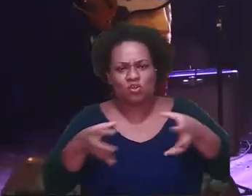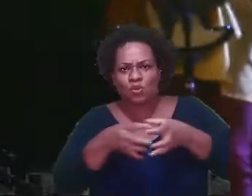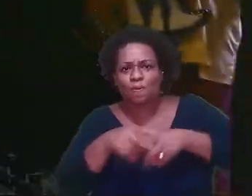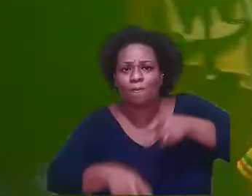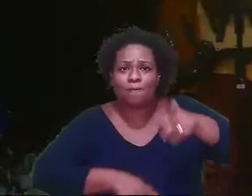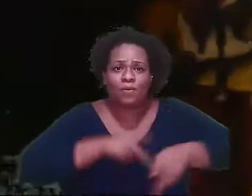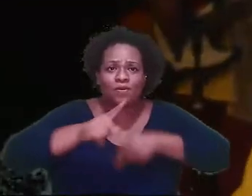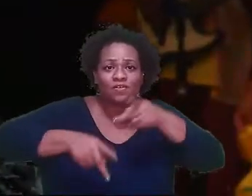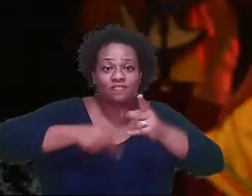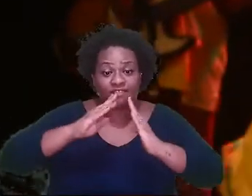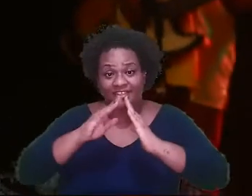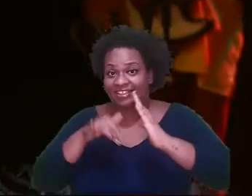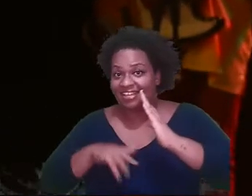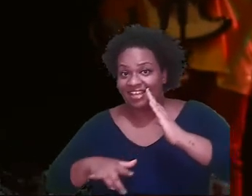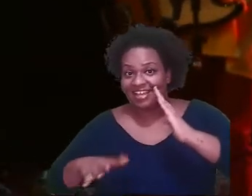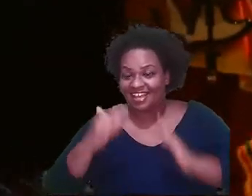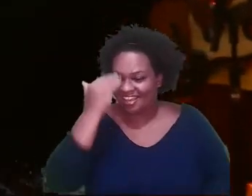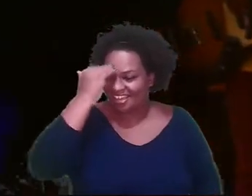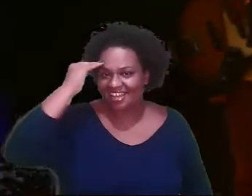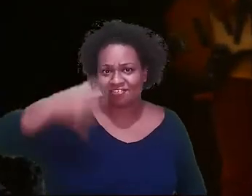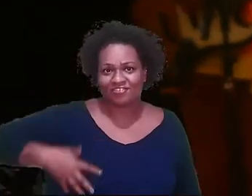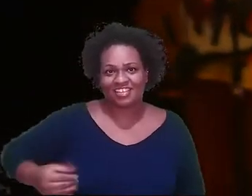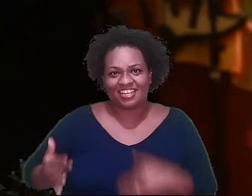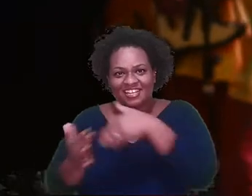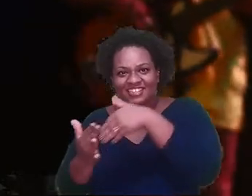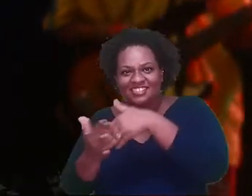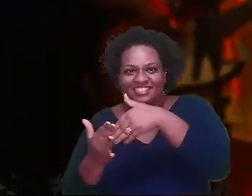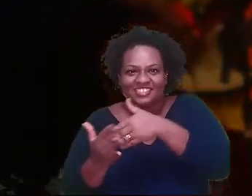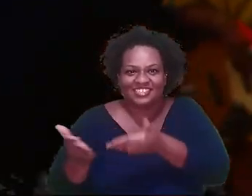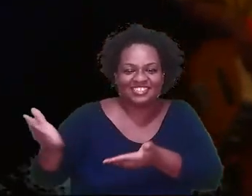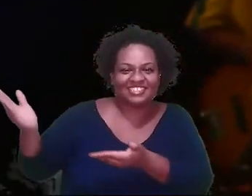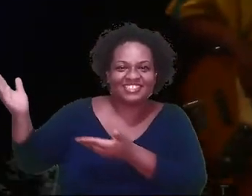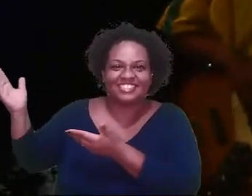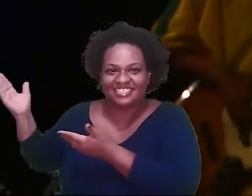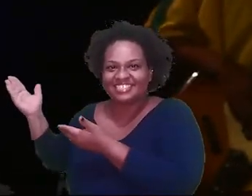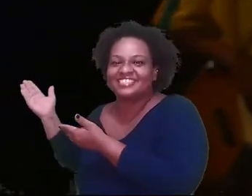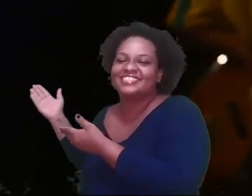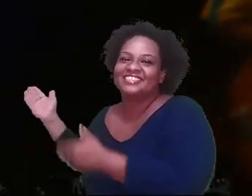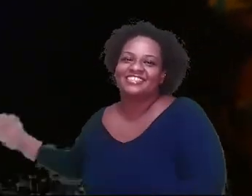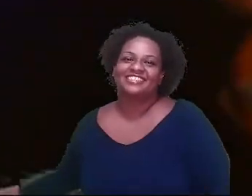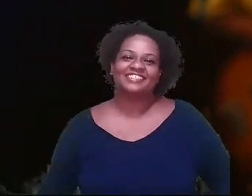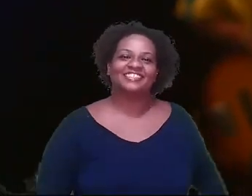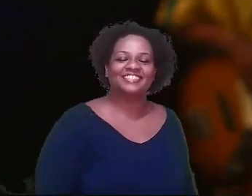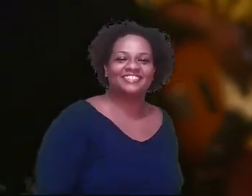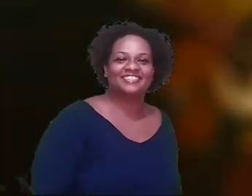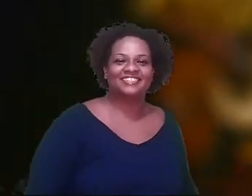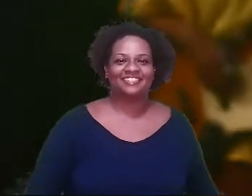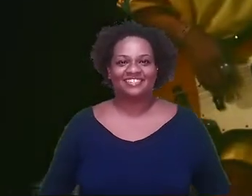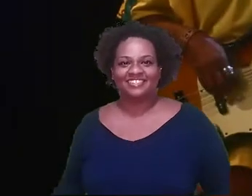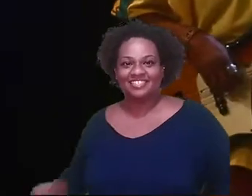filha, Eloise. Trago meu irmão, meu parceiro, meu queridíssimo